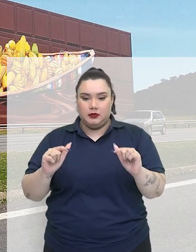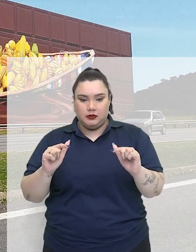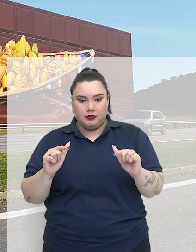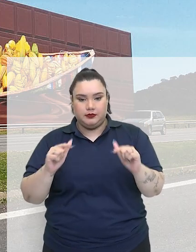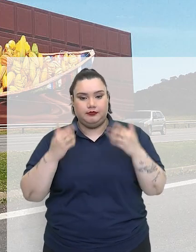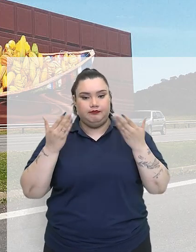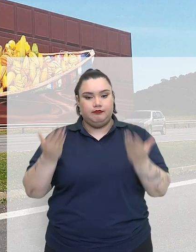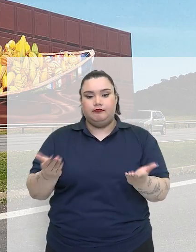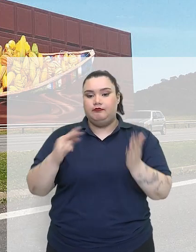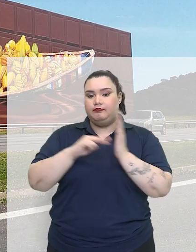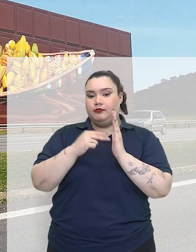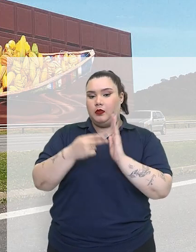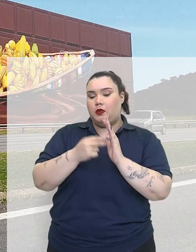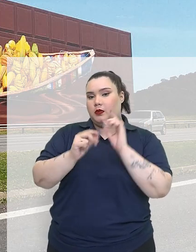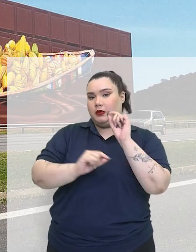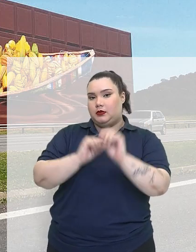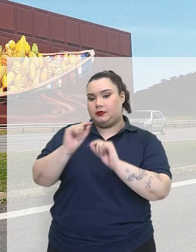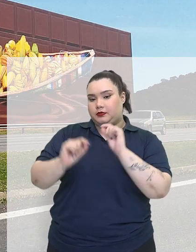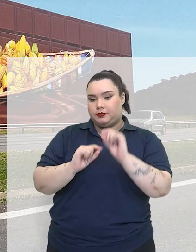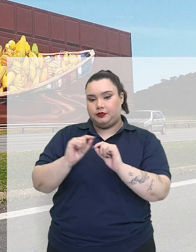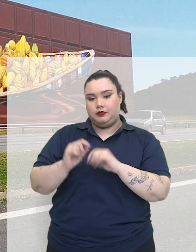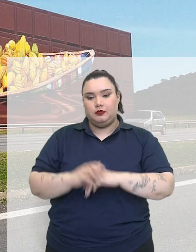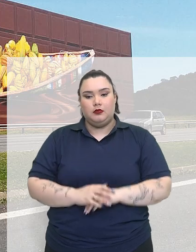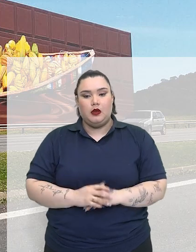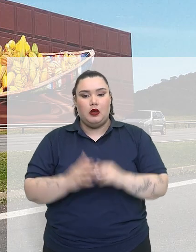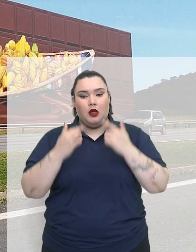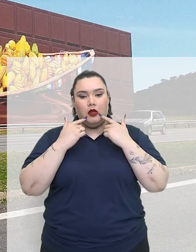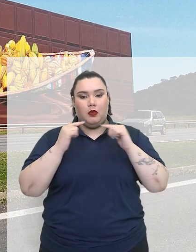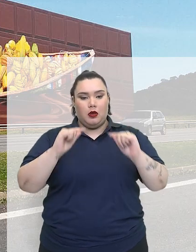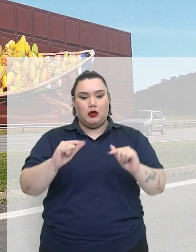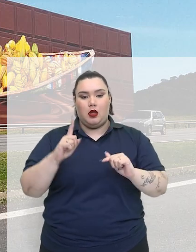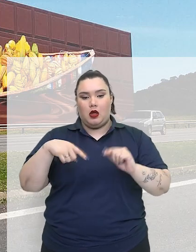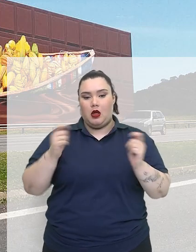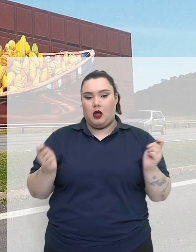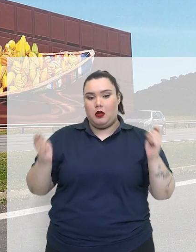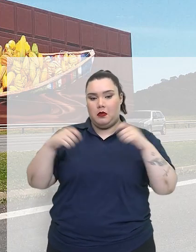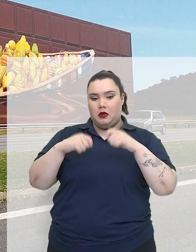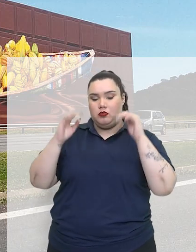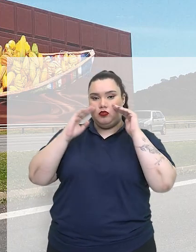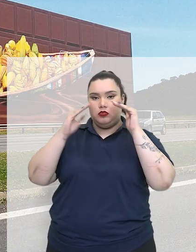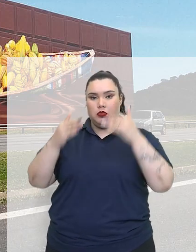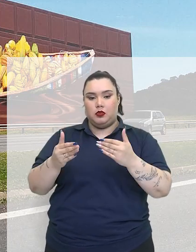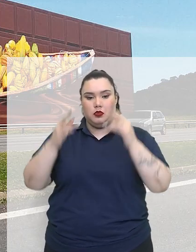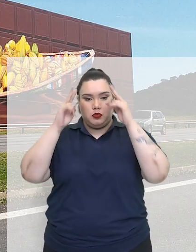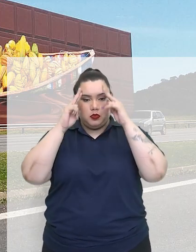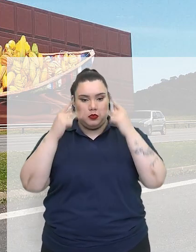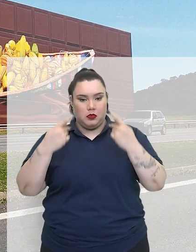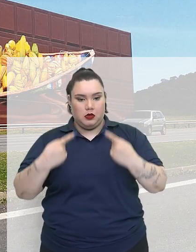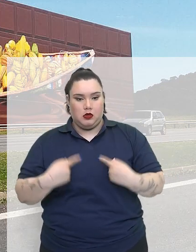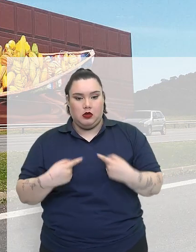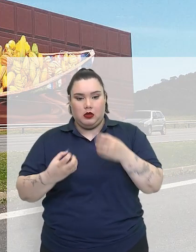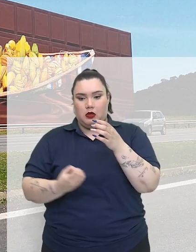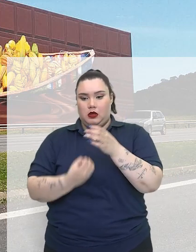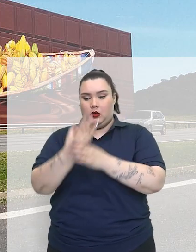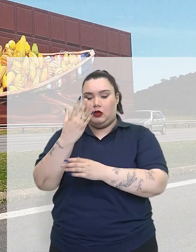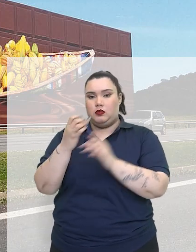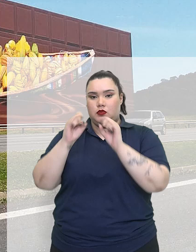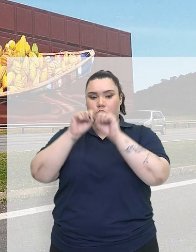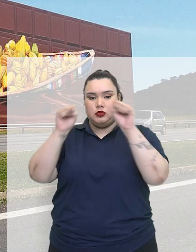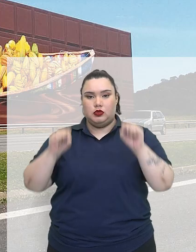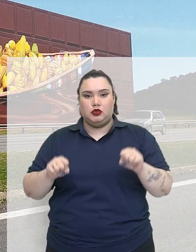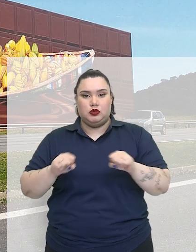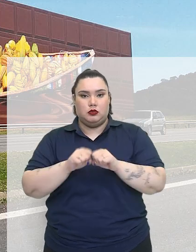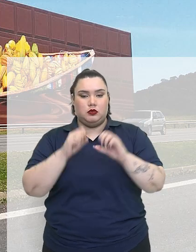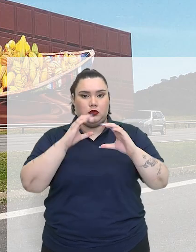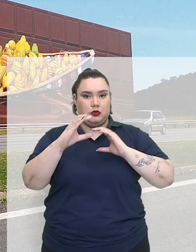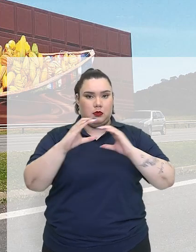ser a linguagem, afinal? Então, a linguagem ela é a capacidade específica dos seres humanos para a criação de